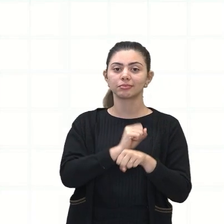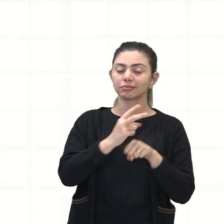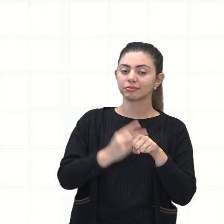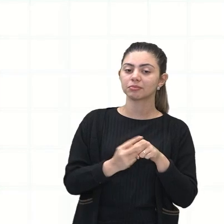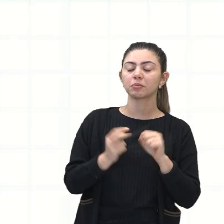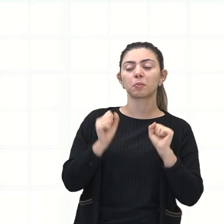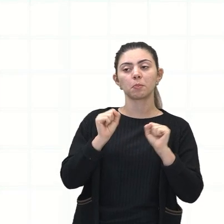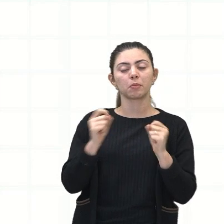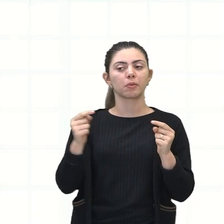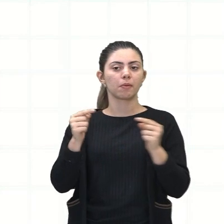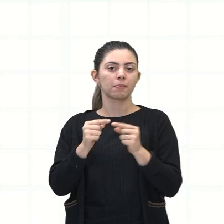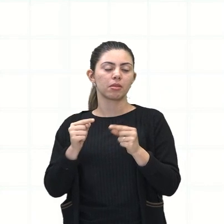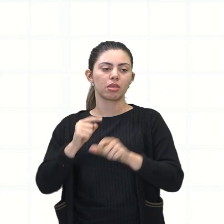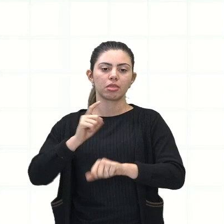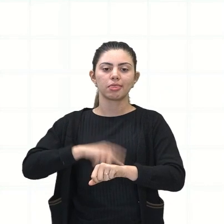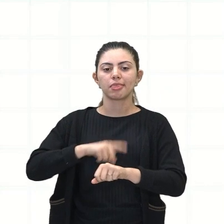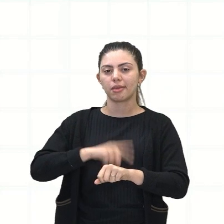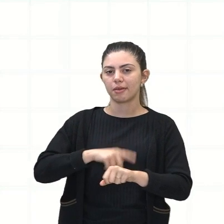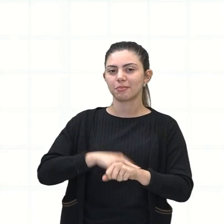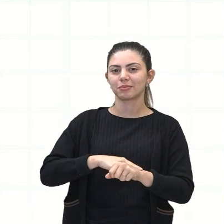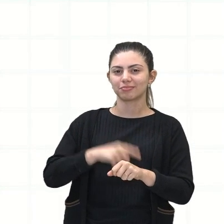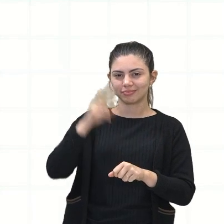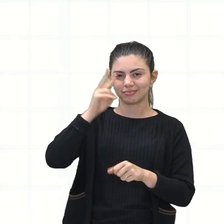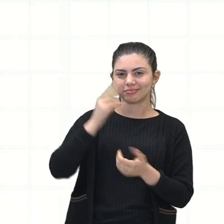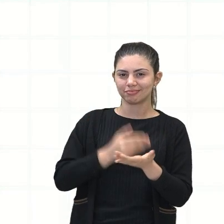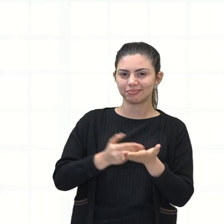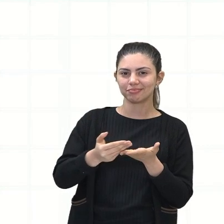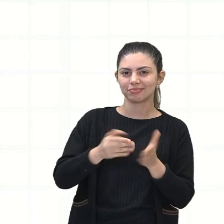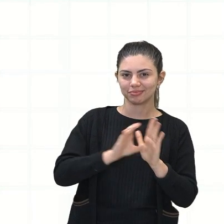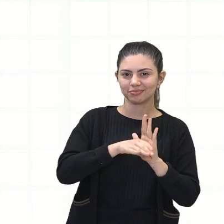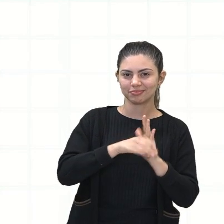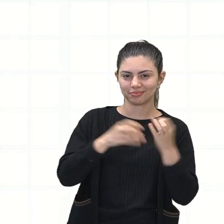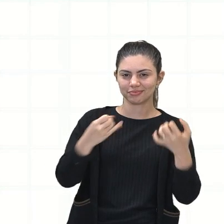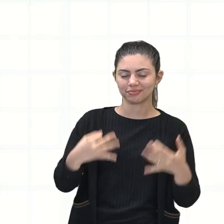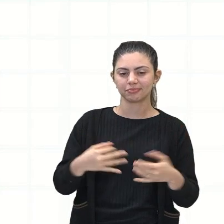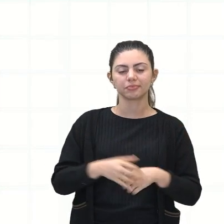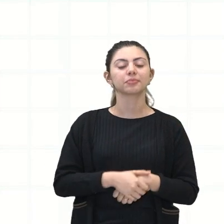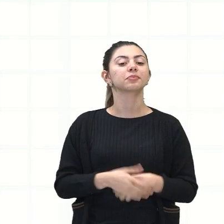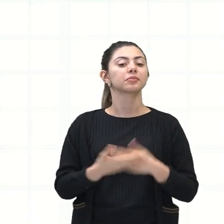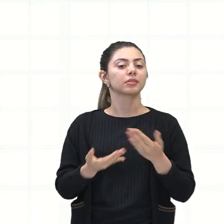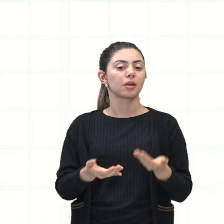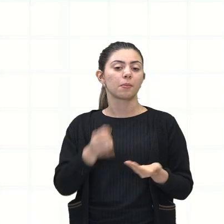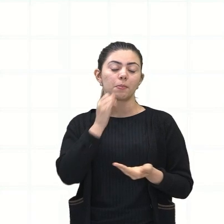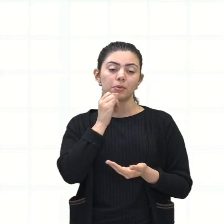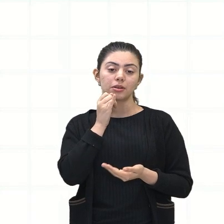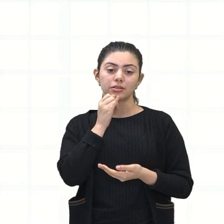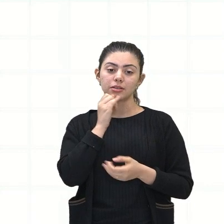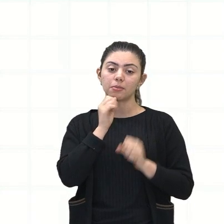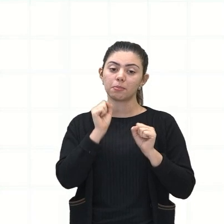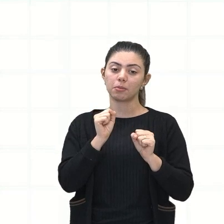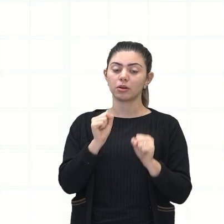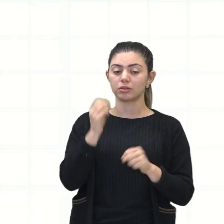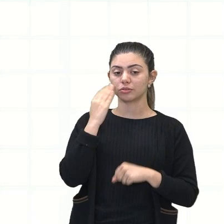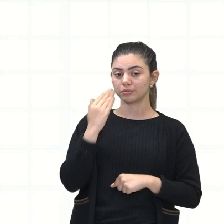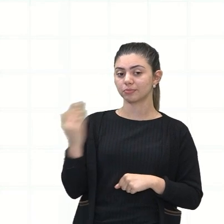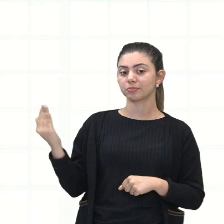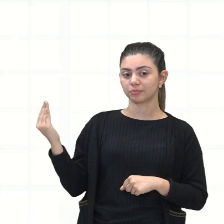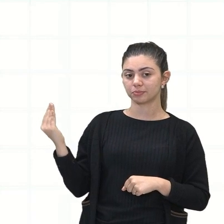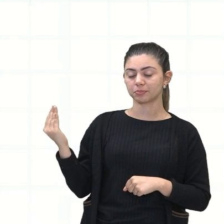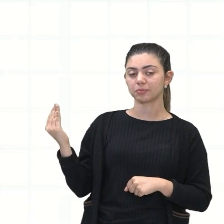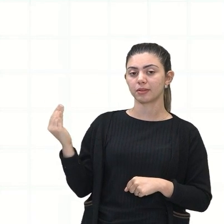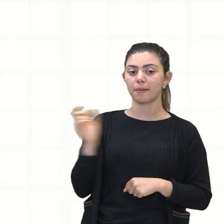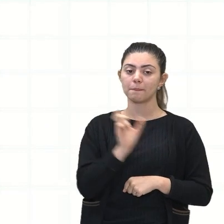tempo, como nós falamos lá no começo. E, por exemplo, pode ser today, que